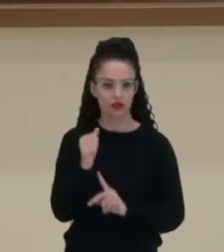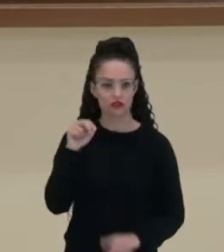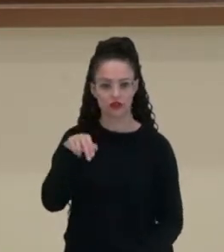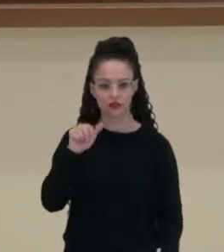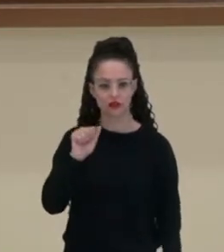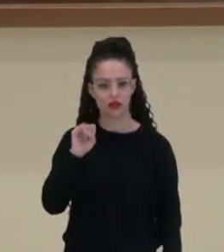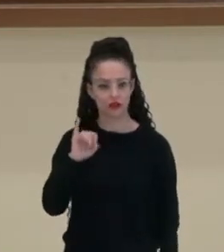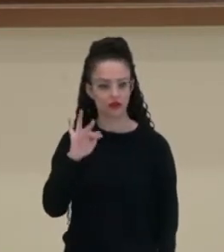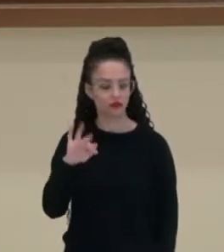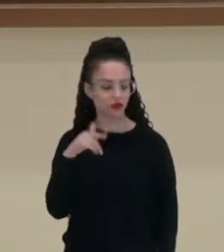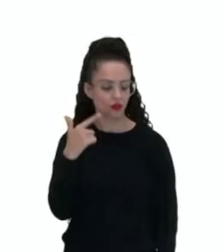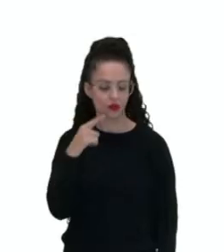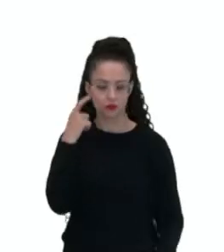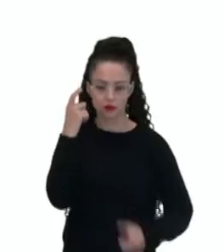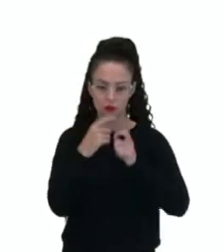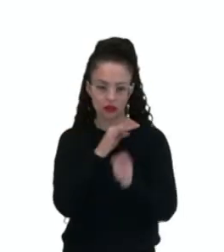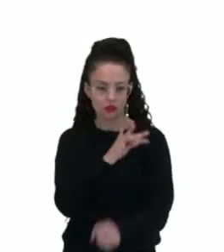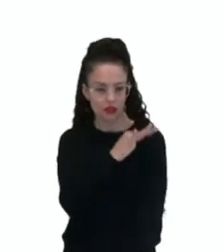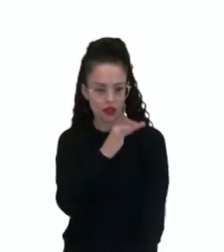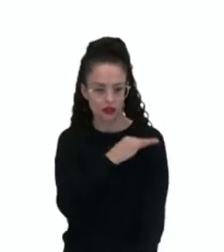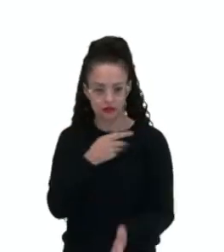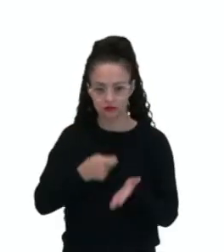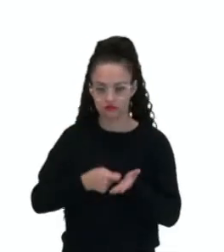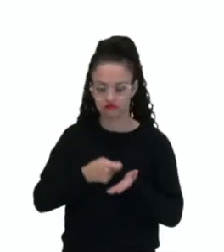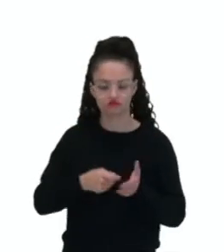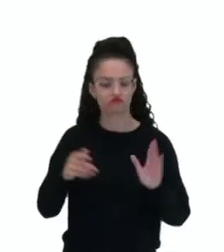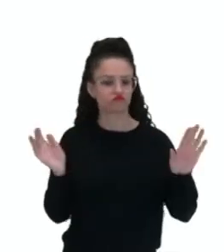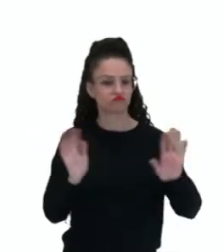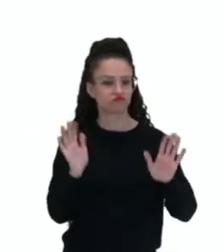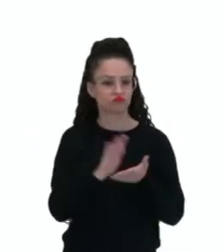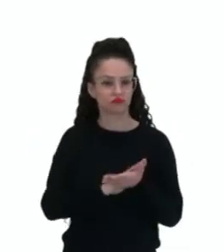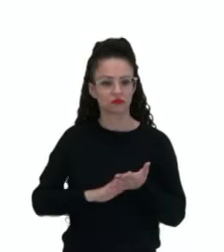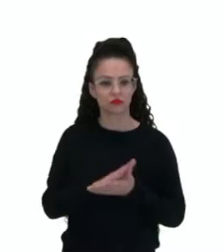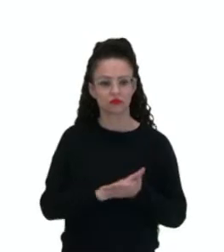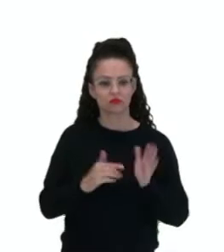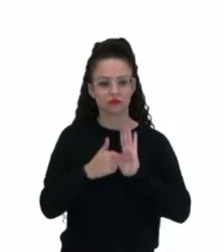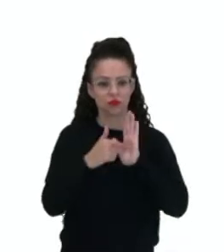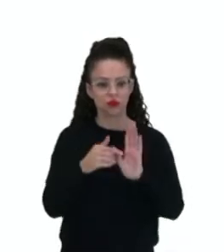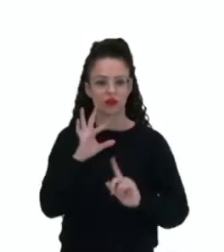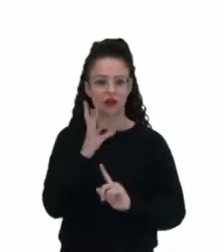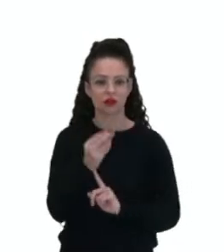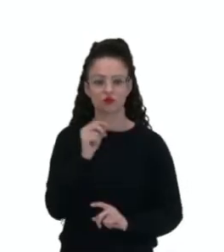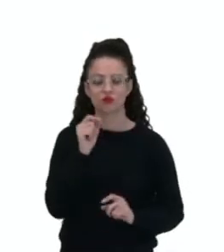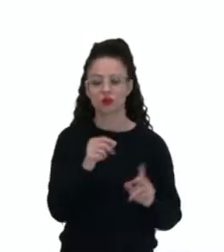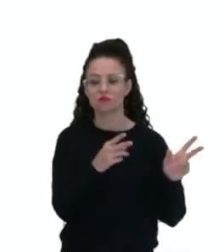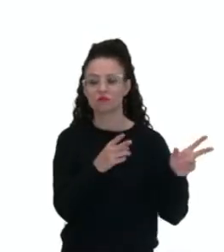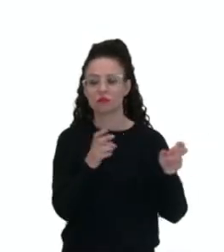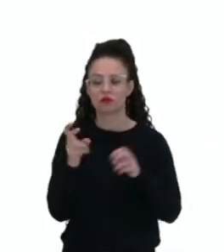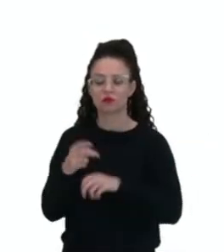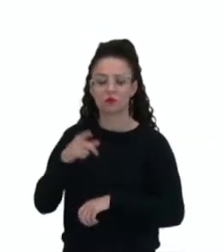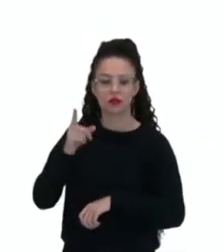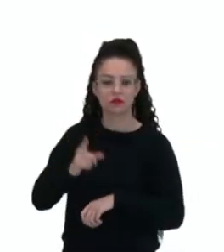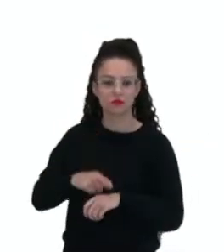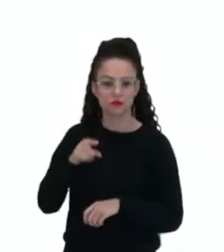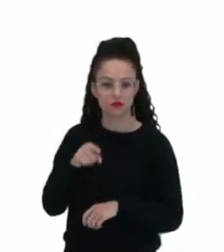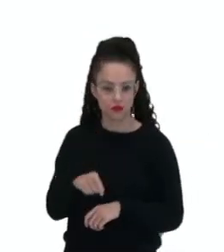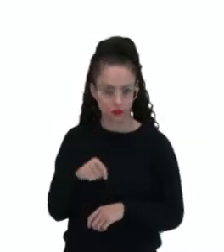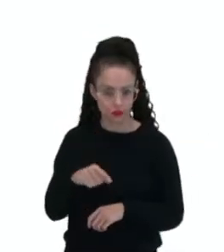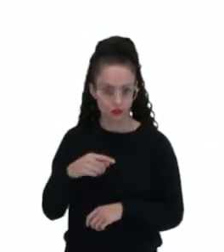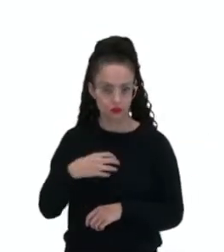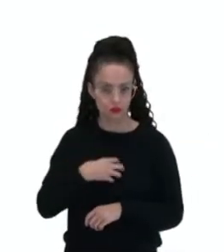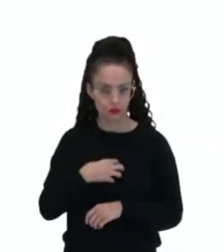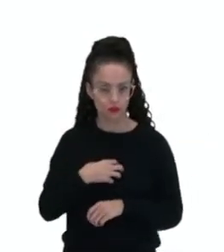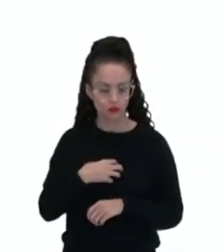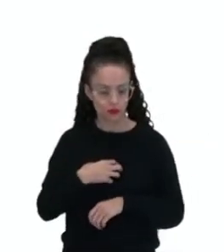essa preocupação com técnicas, né? Ela vai representar a sua arte do que ela está percebendo, do que está sentindo naquele